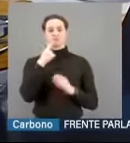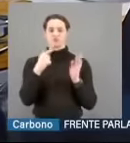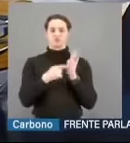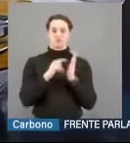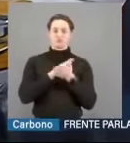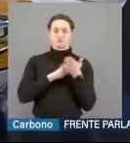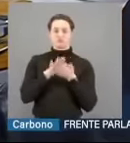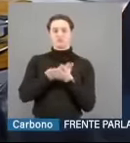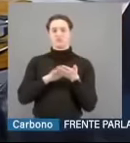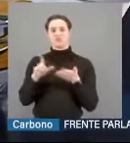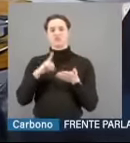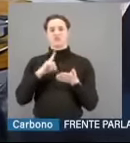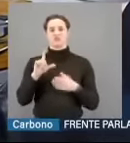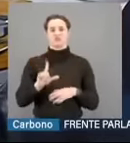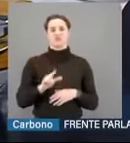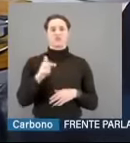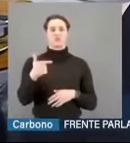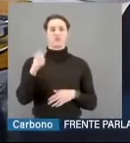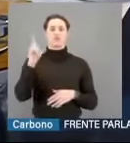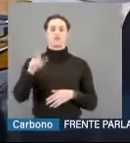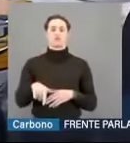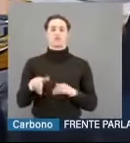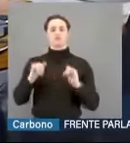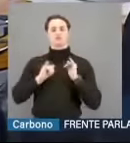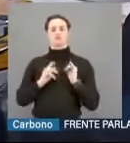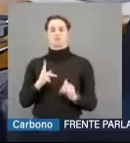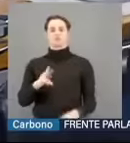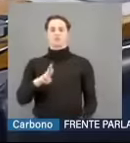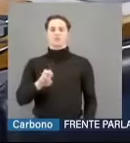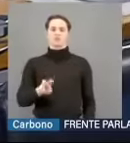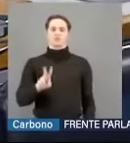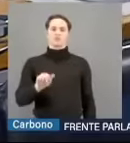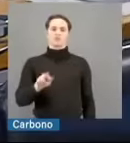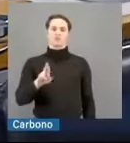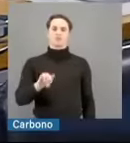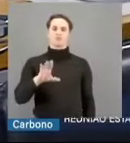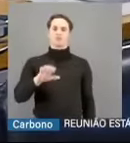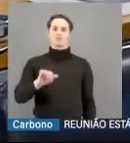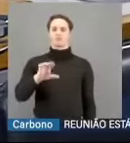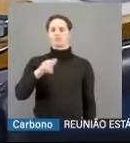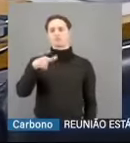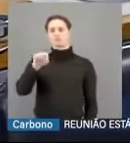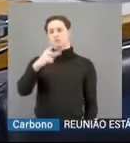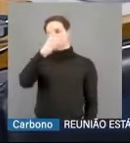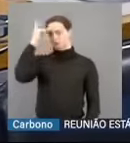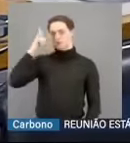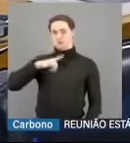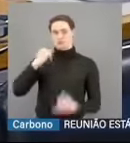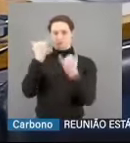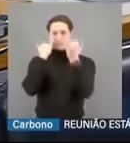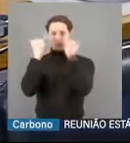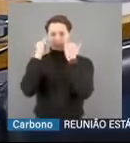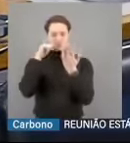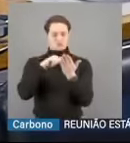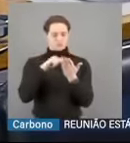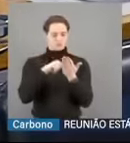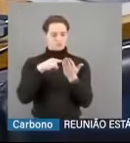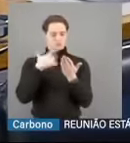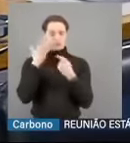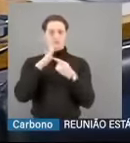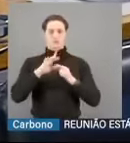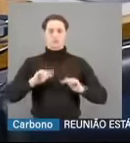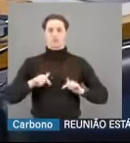E aí há outro crime, que é o crime de prevaricação. Porque quem tem no celular um preâmbulo de um